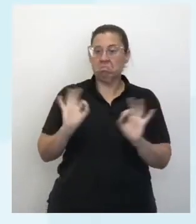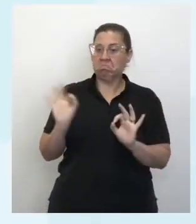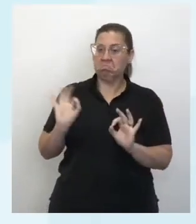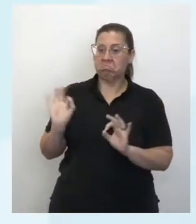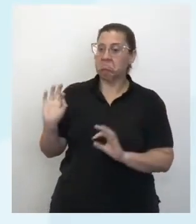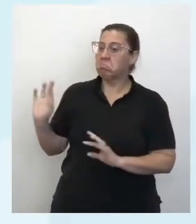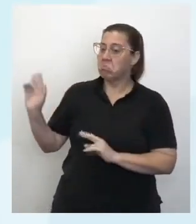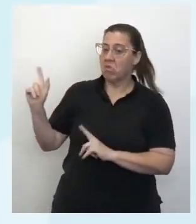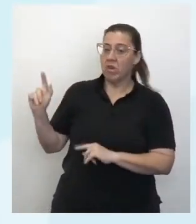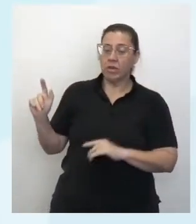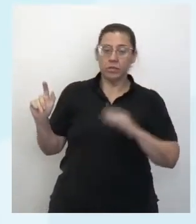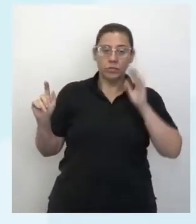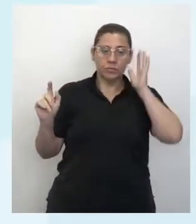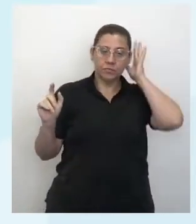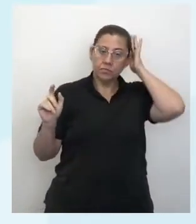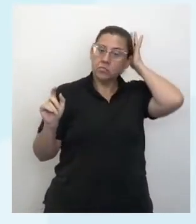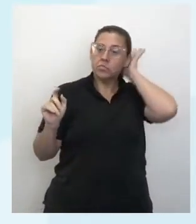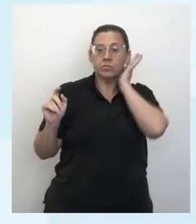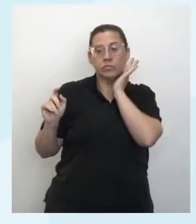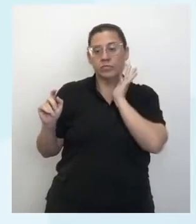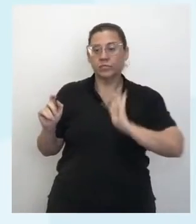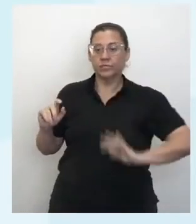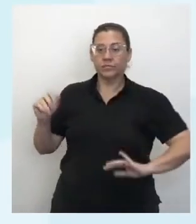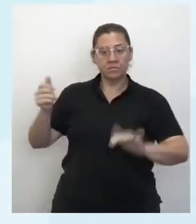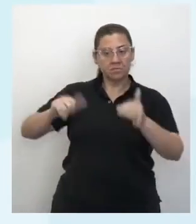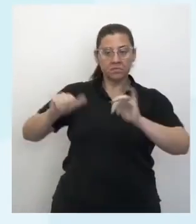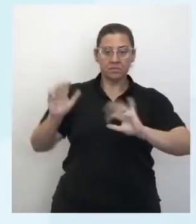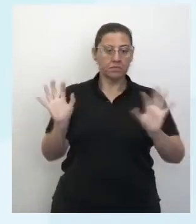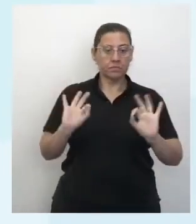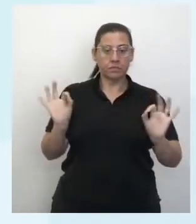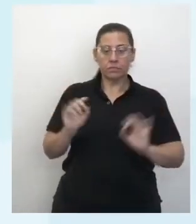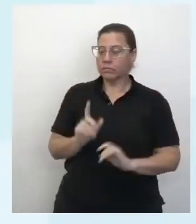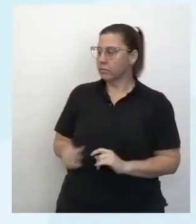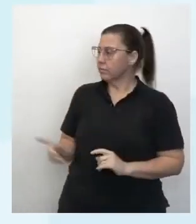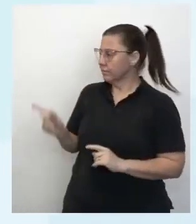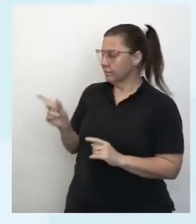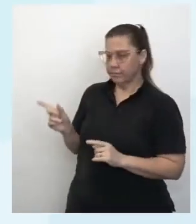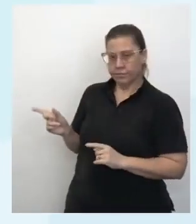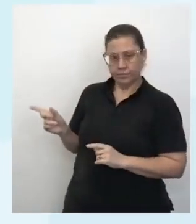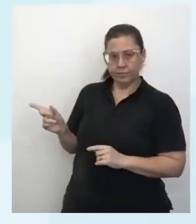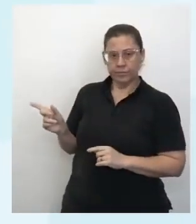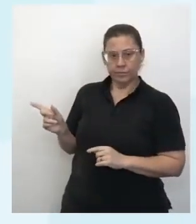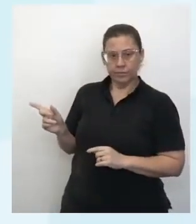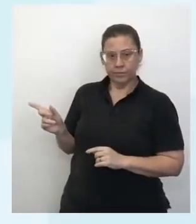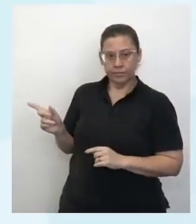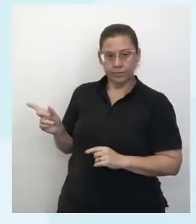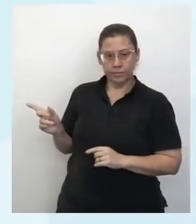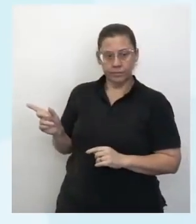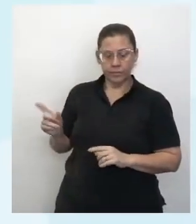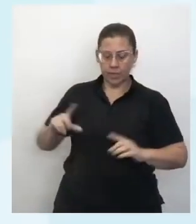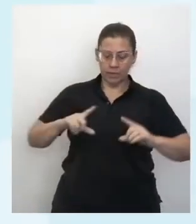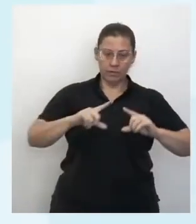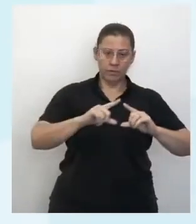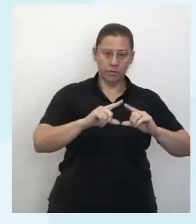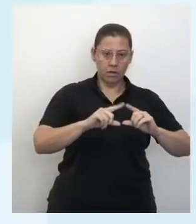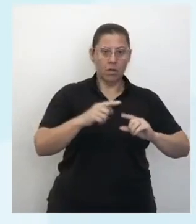São diferentes, ponto final, acabou, a gente não vai analisar isso. Vamos olhar este outro, ó. Temos aqui um triângulo que tem uma forma diferente